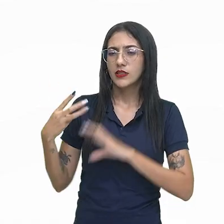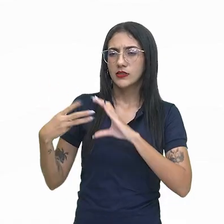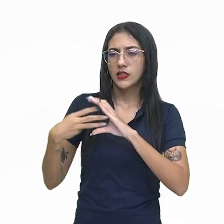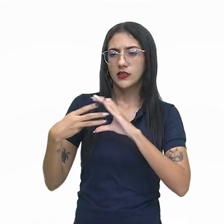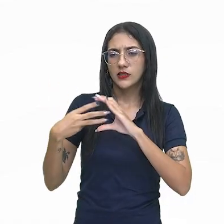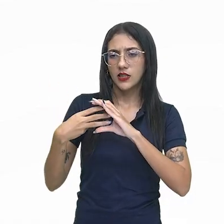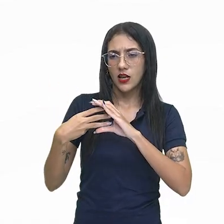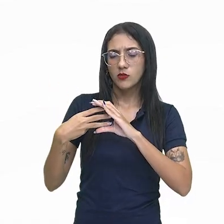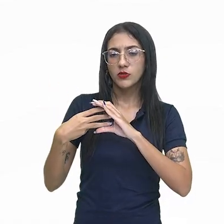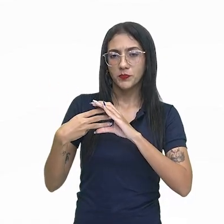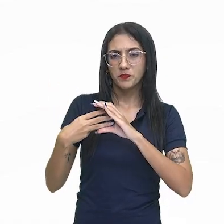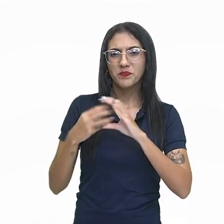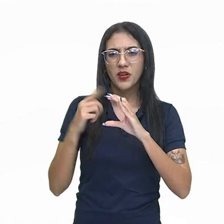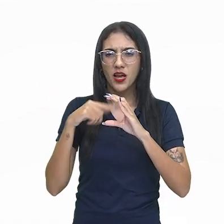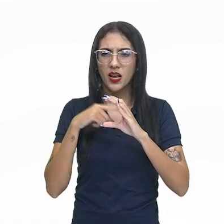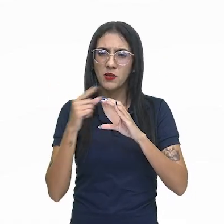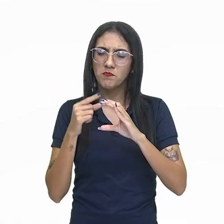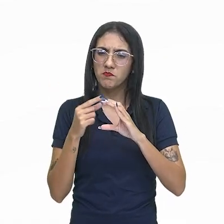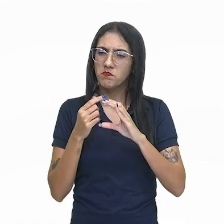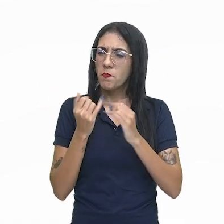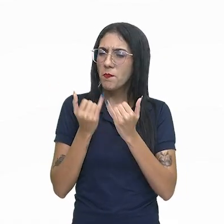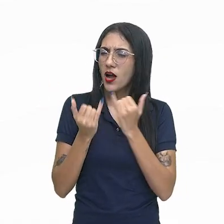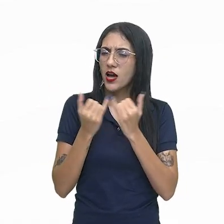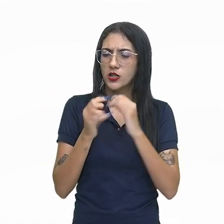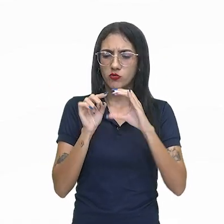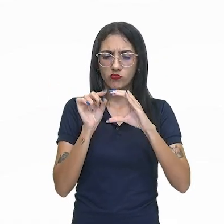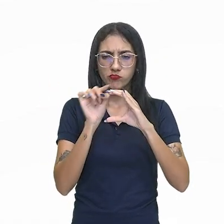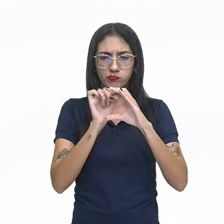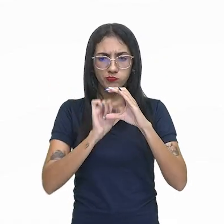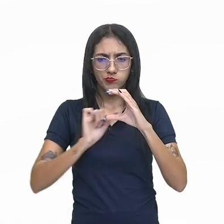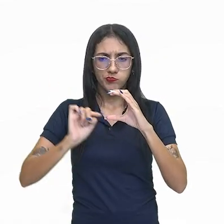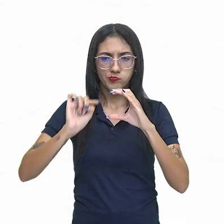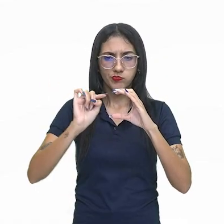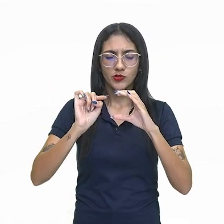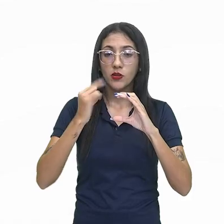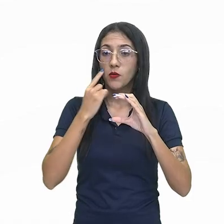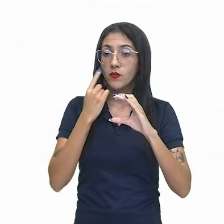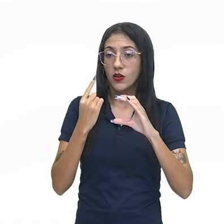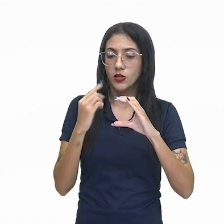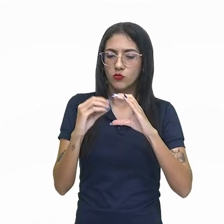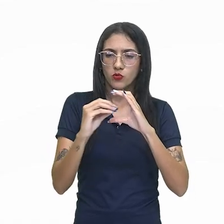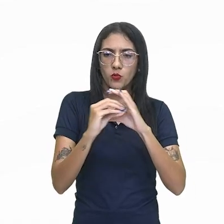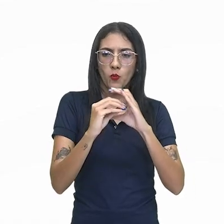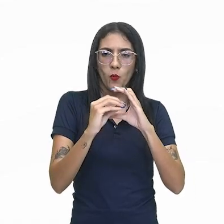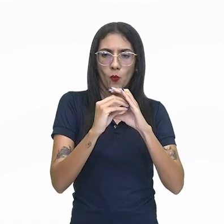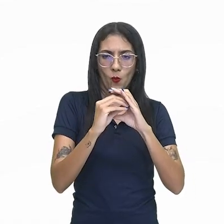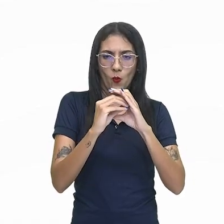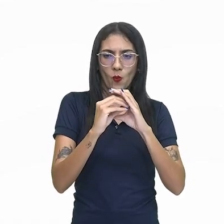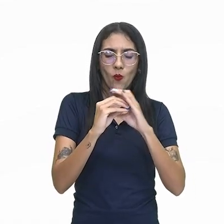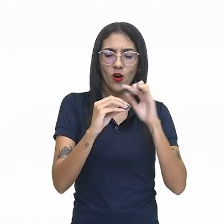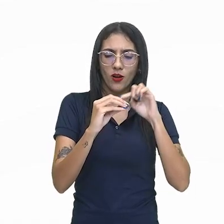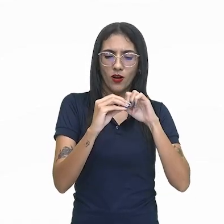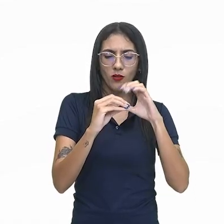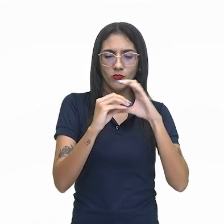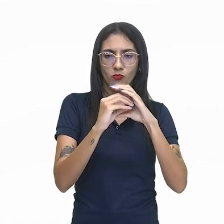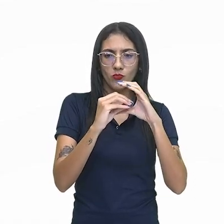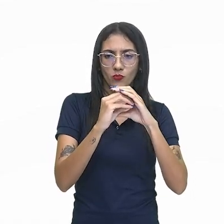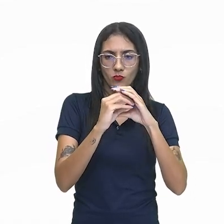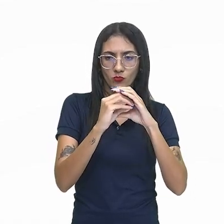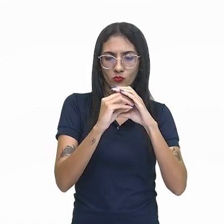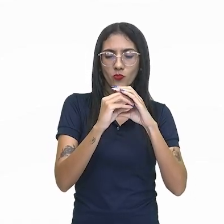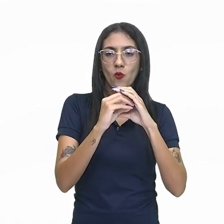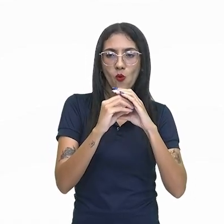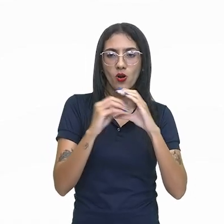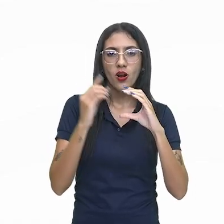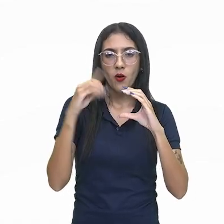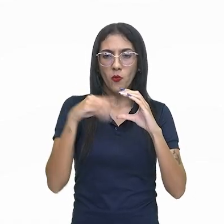é ligeiramente arredondada, né? E possui um núcleo bem definido, isso que caracteriza aí a